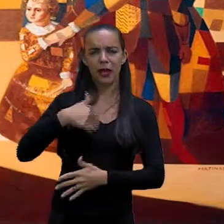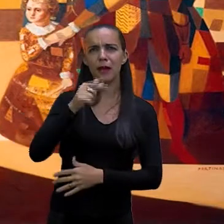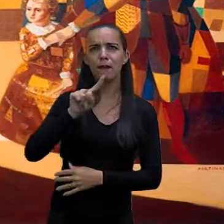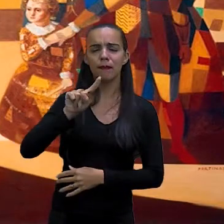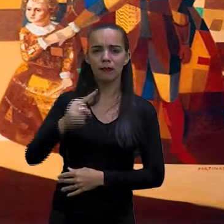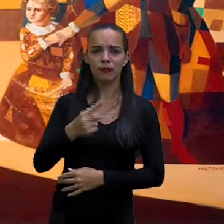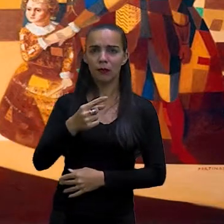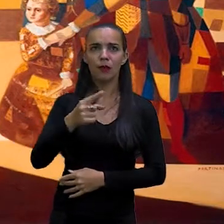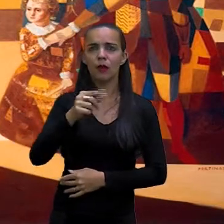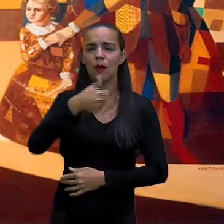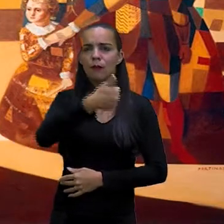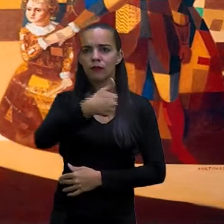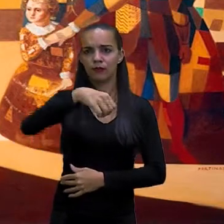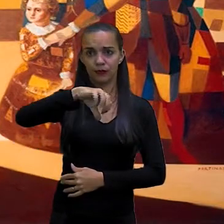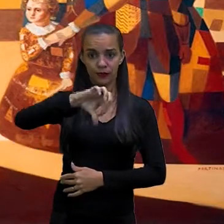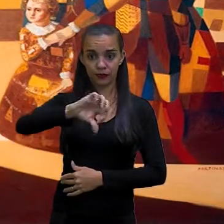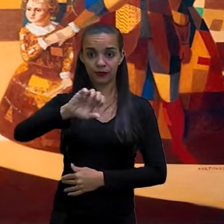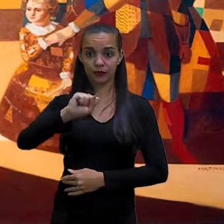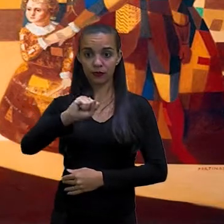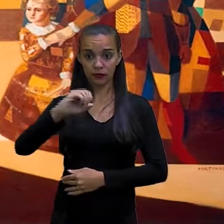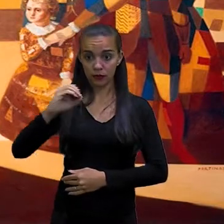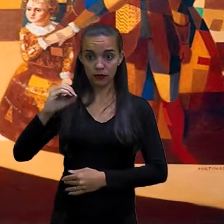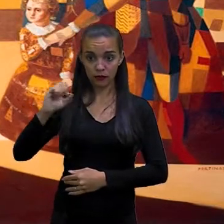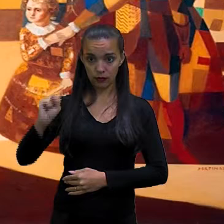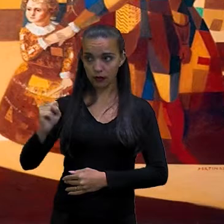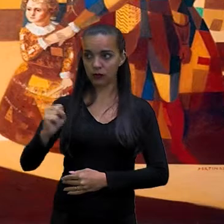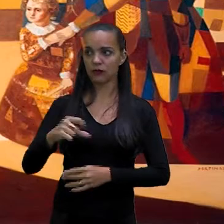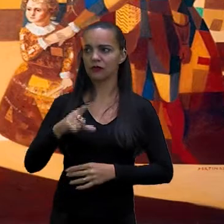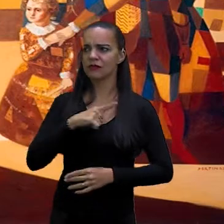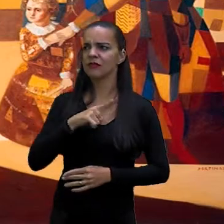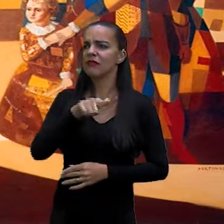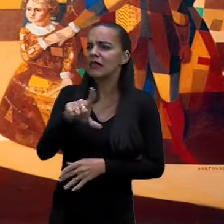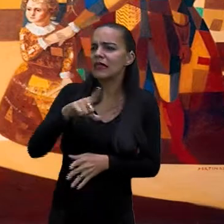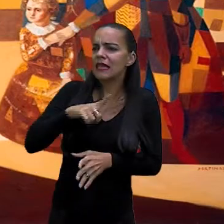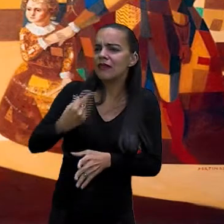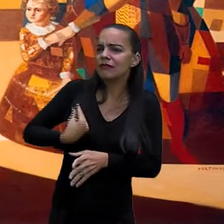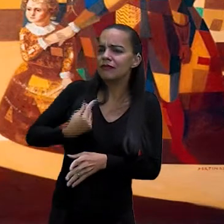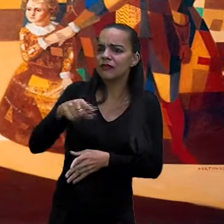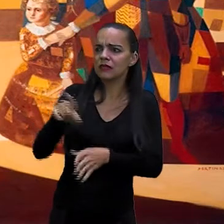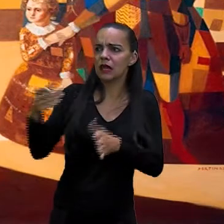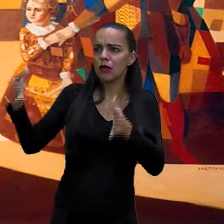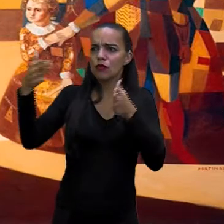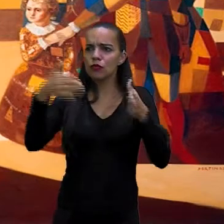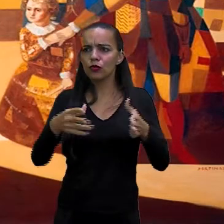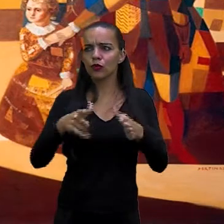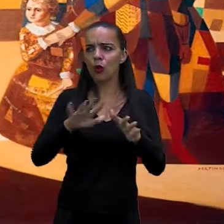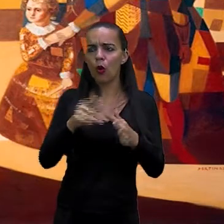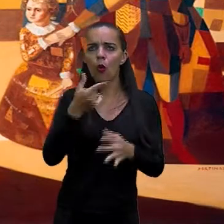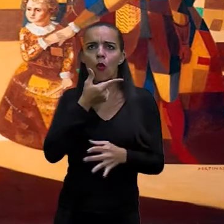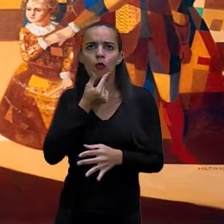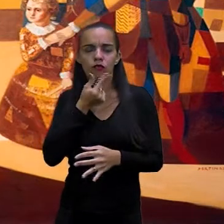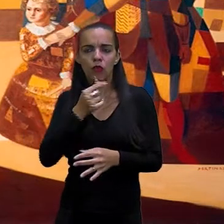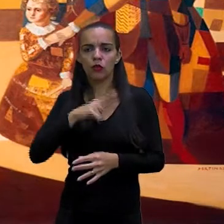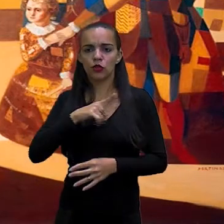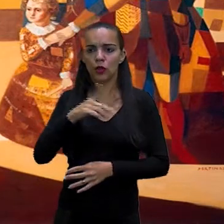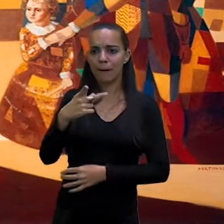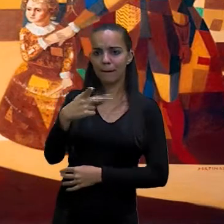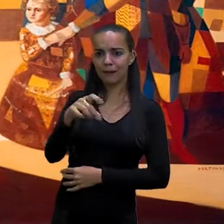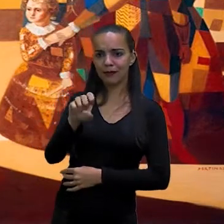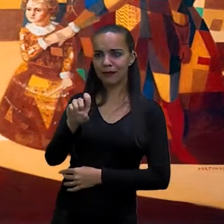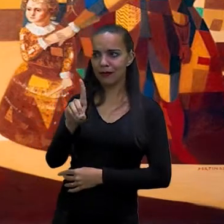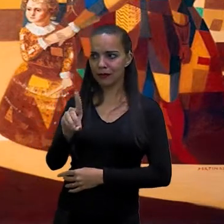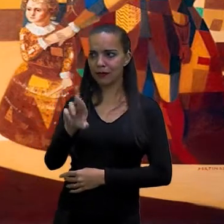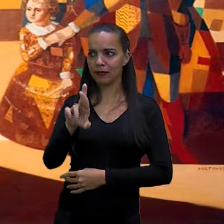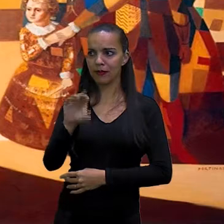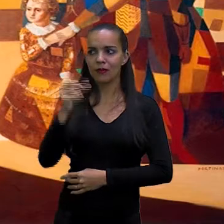E o estabelecimento do governo de Dom João VI, o chamado período joanino.